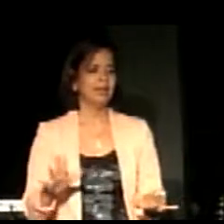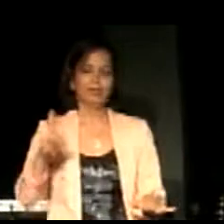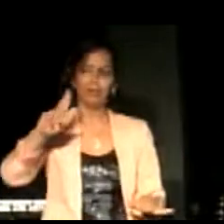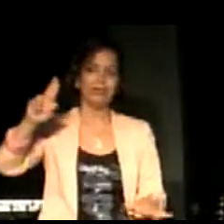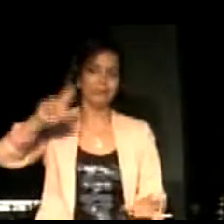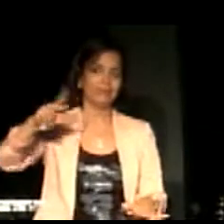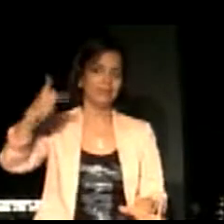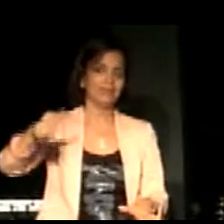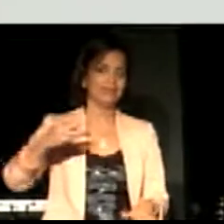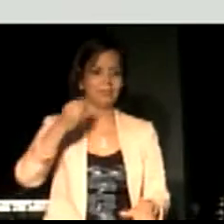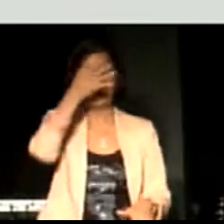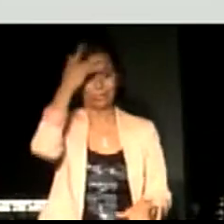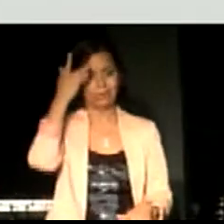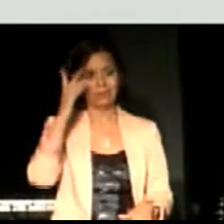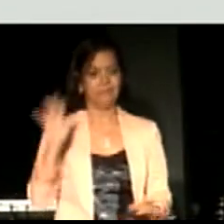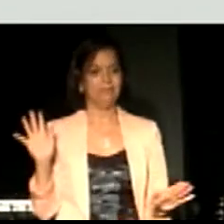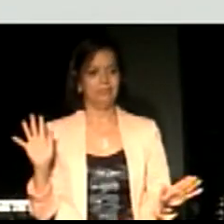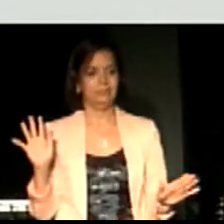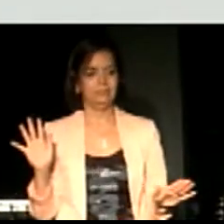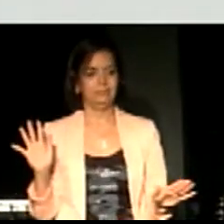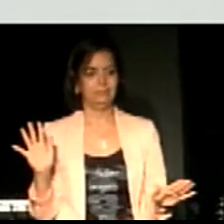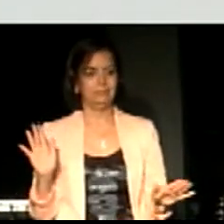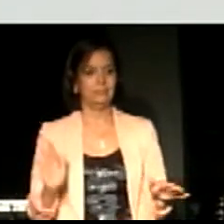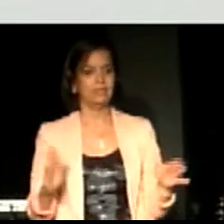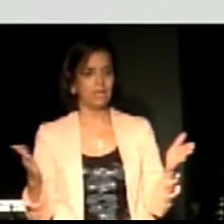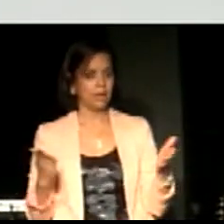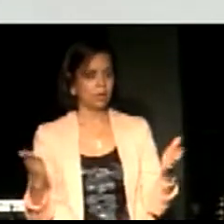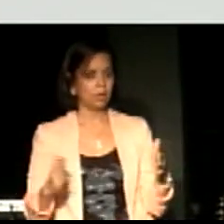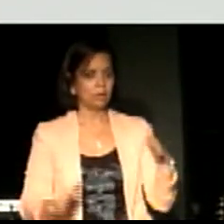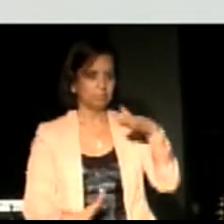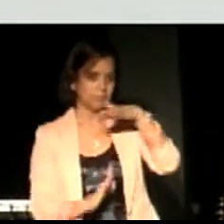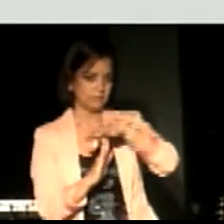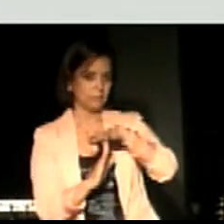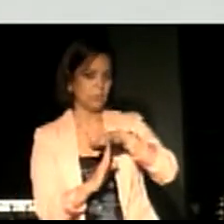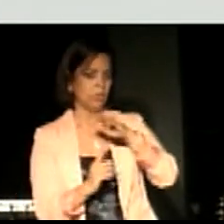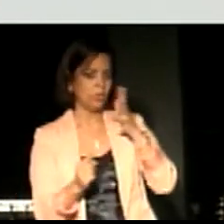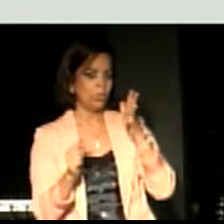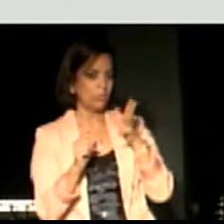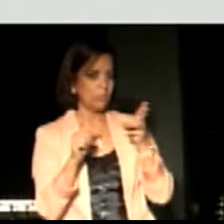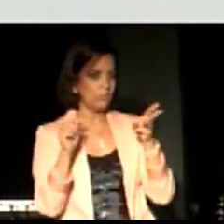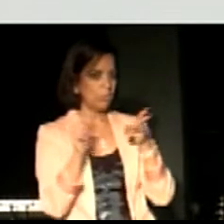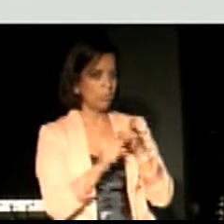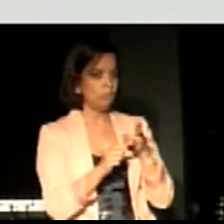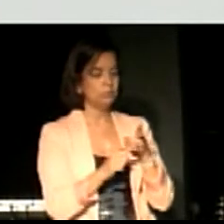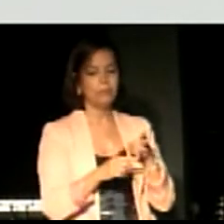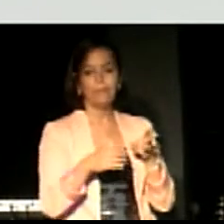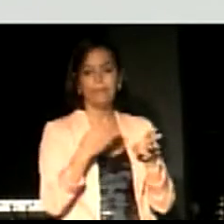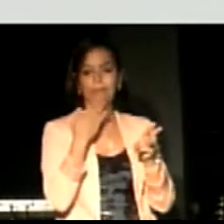questão da tolerância. E para finalizar o último ponto, a promessa.